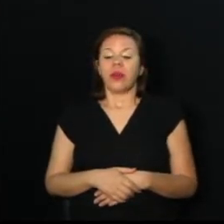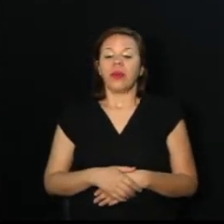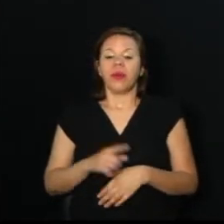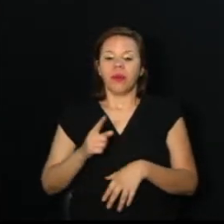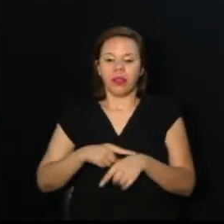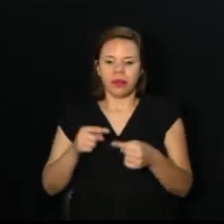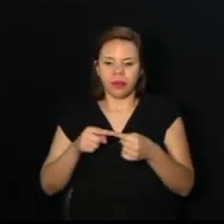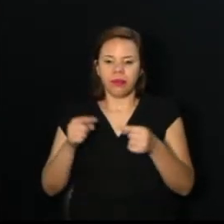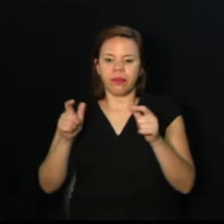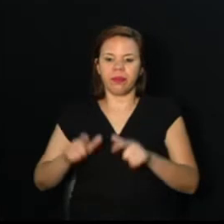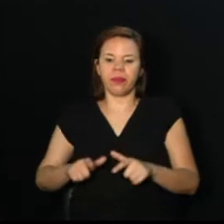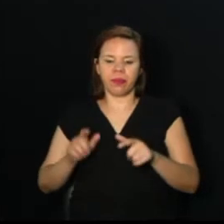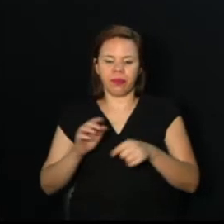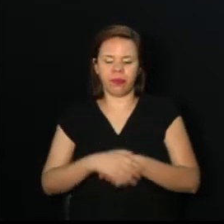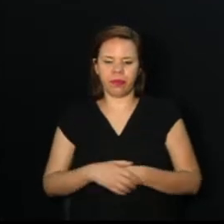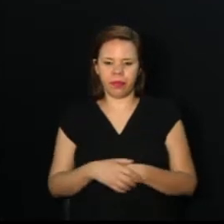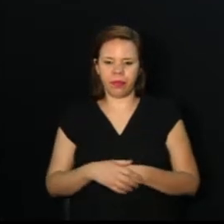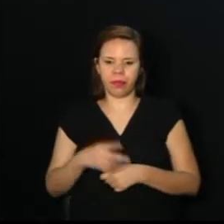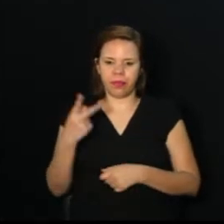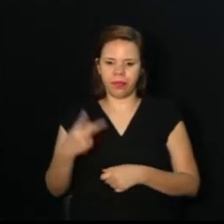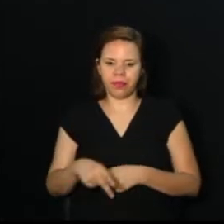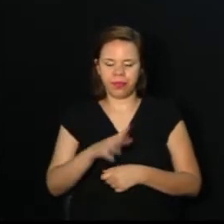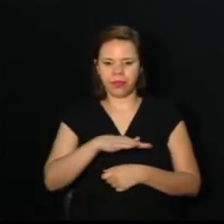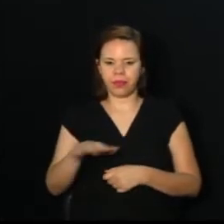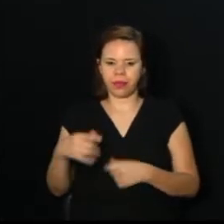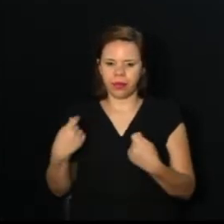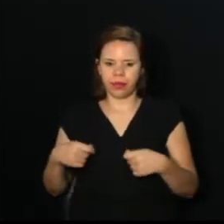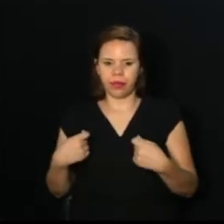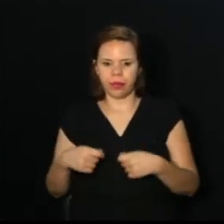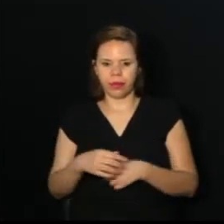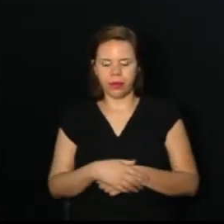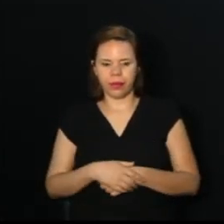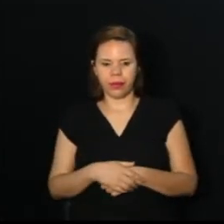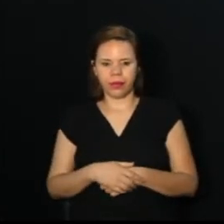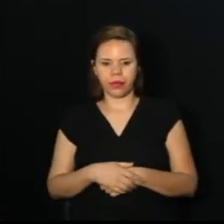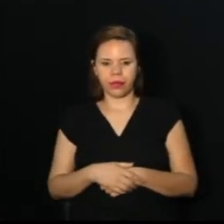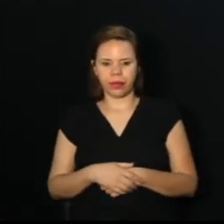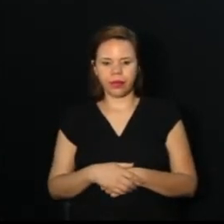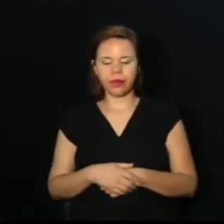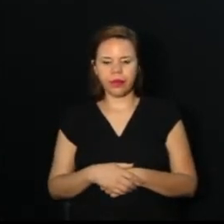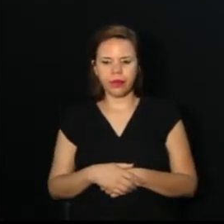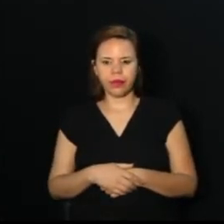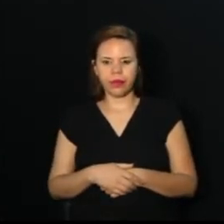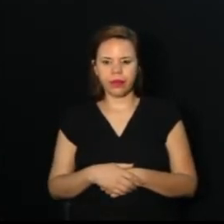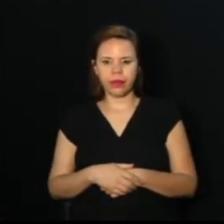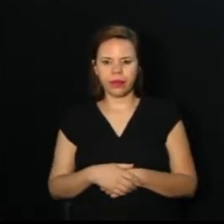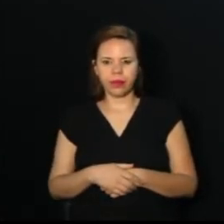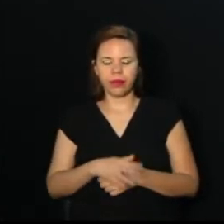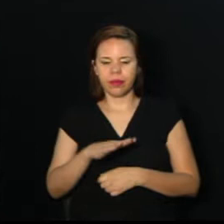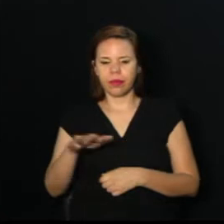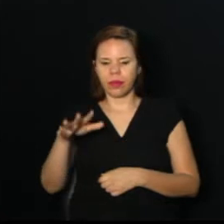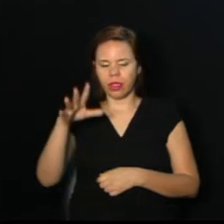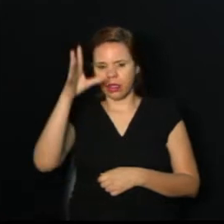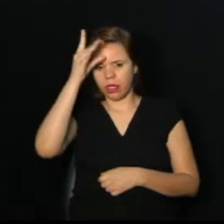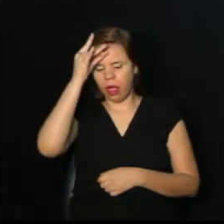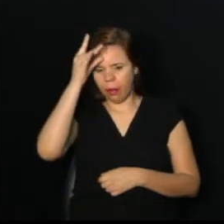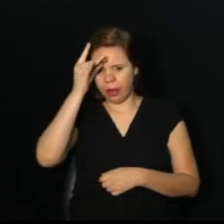momento onde ela precisa. Então, ela aprende.